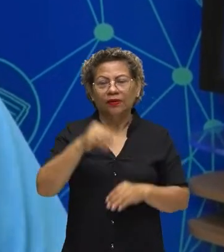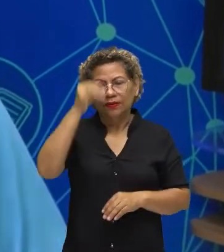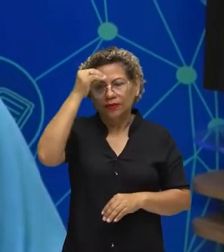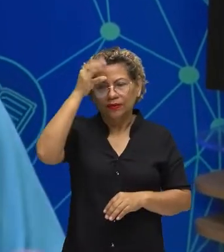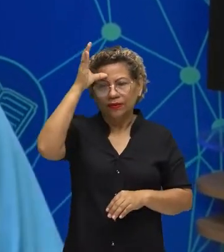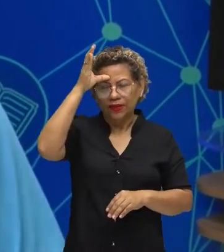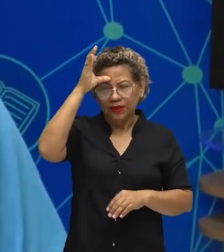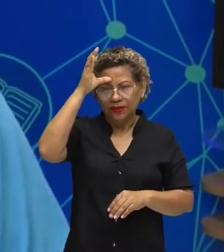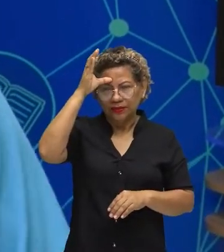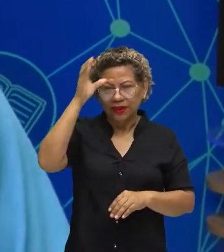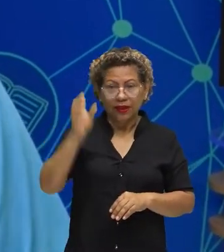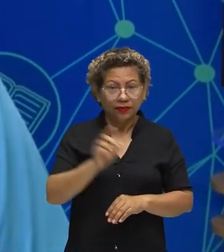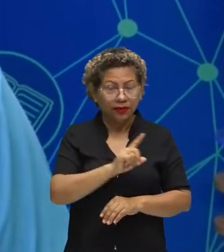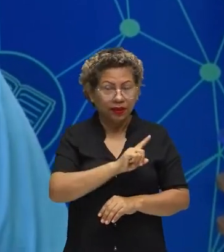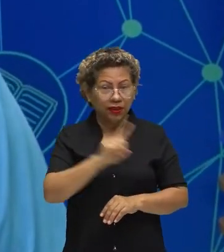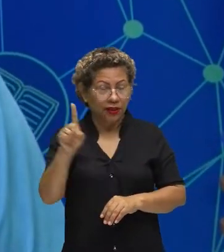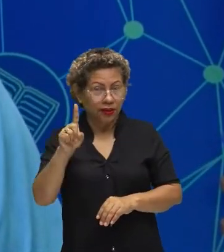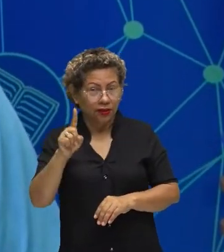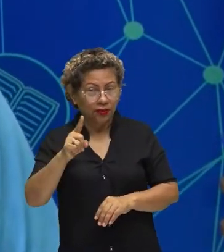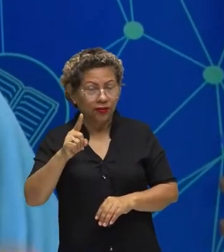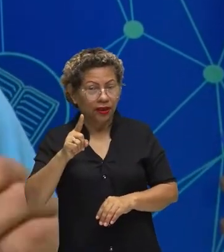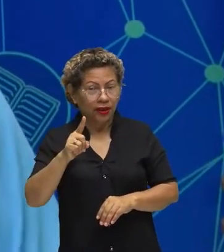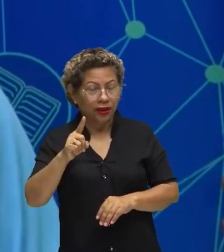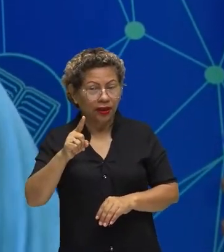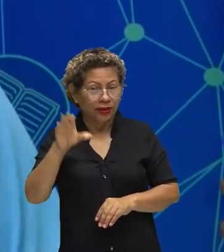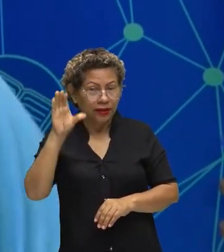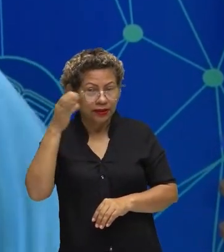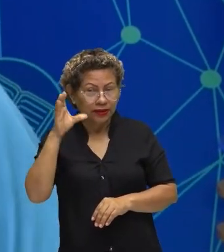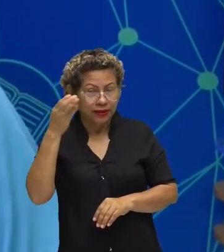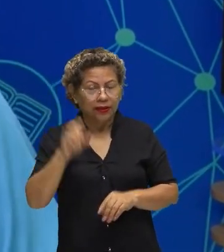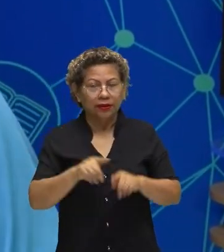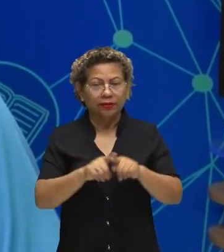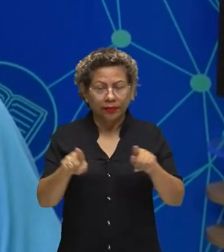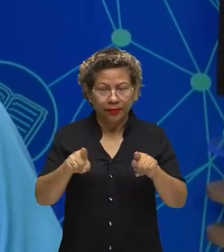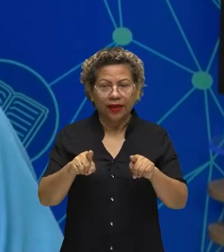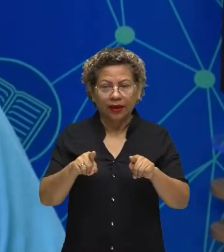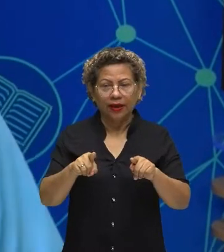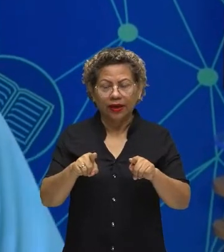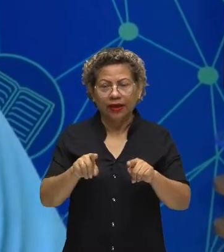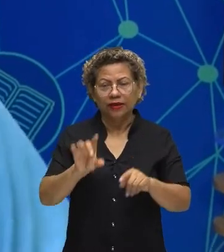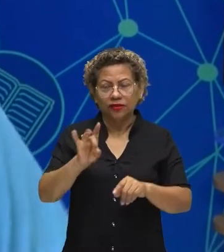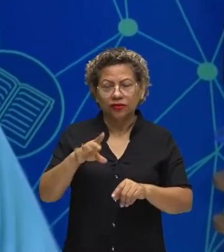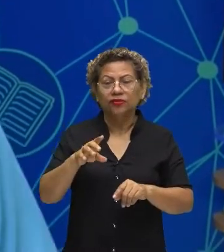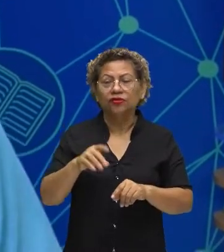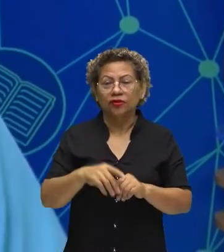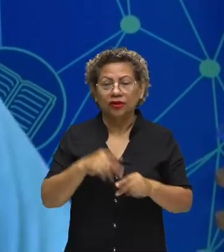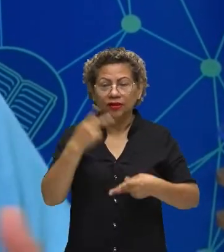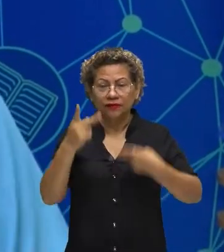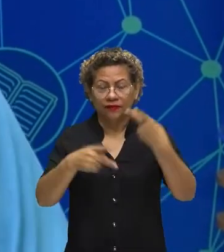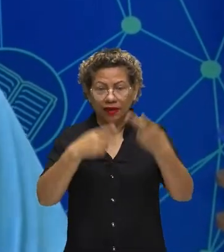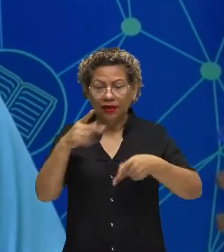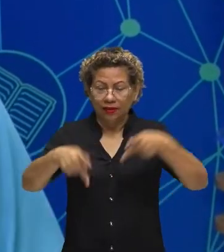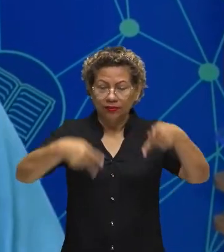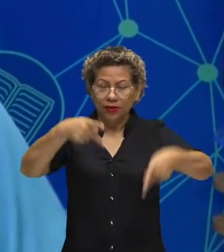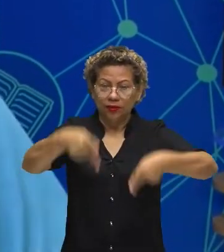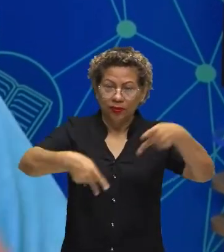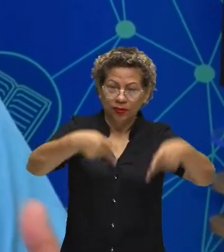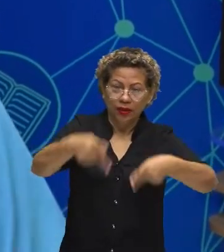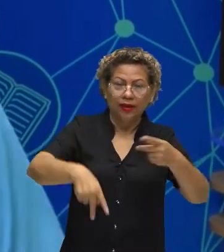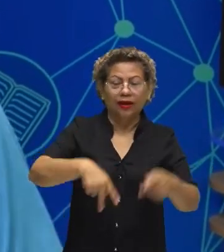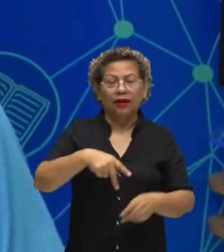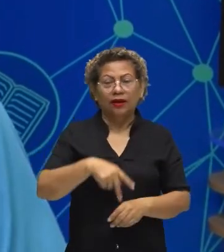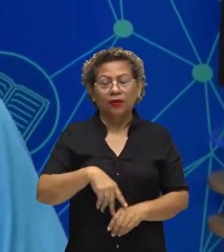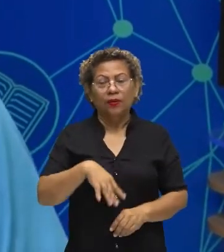conhecimento que não é baseado em dados científicos, né? Mas ele é baseado em dados empíricos. Portanto, também é um conhecimento popular, é um conhecimento